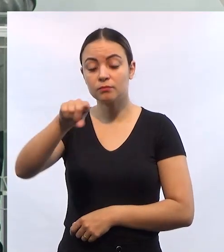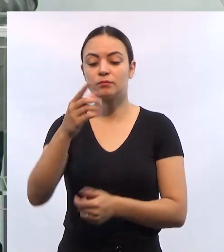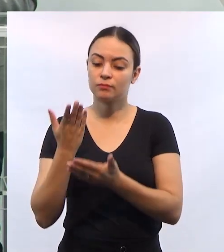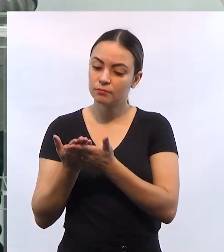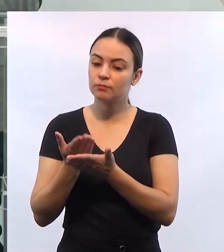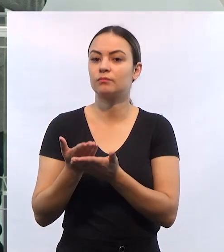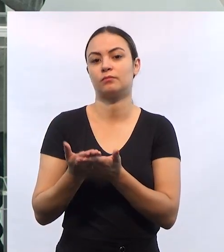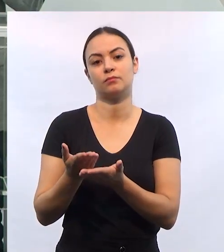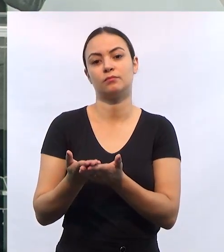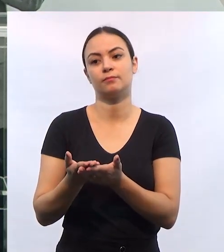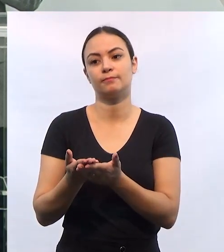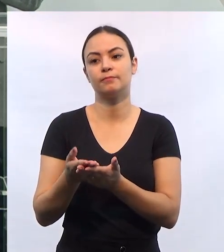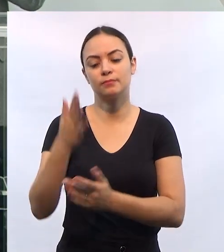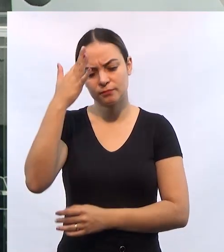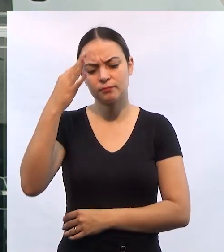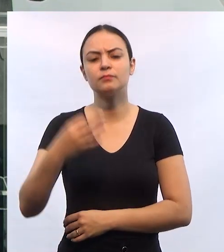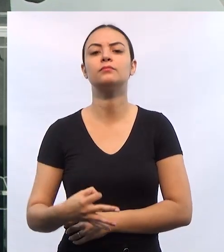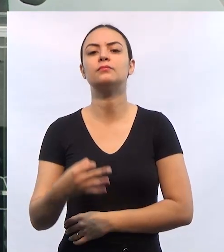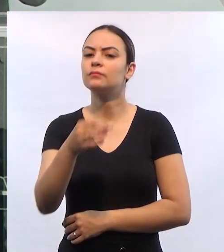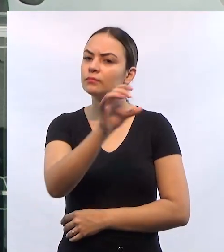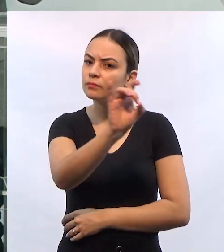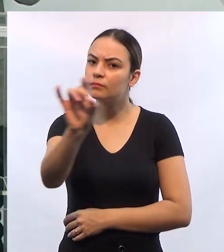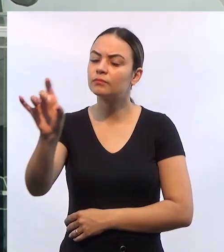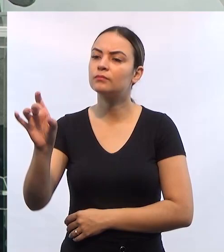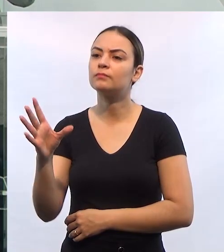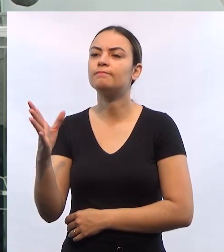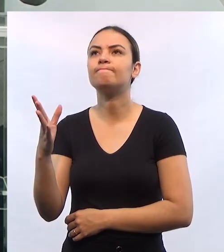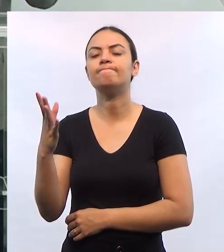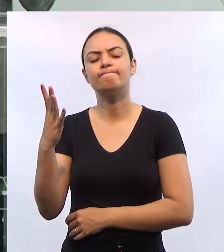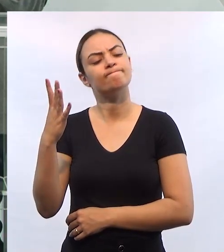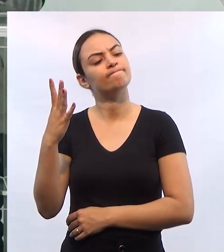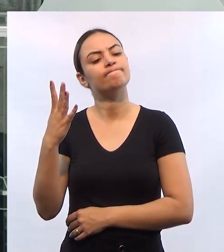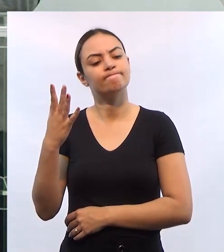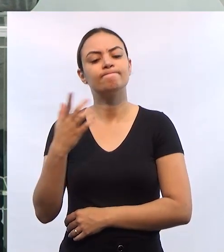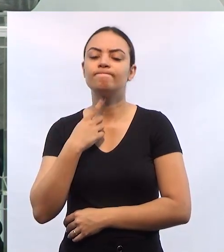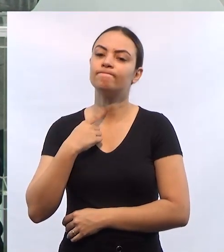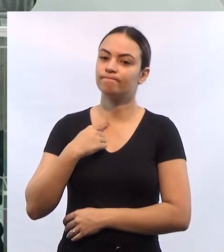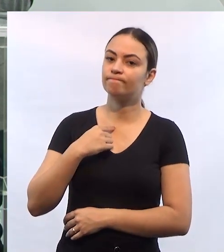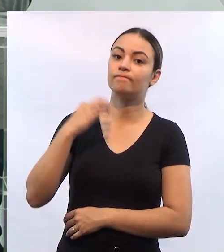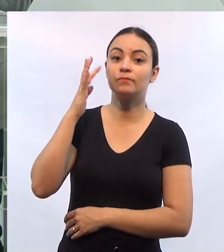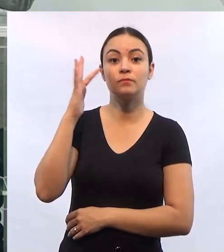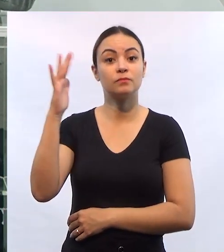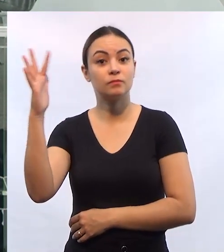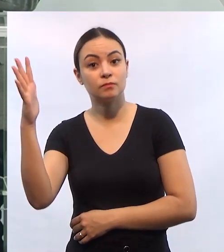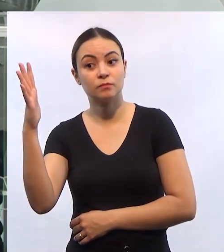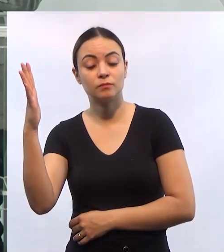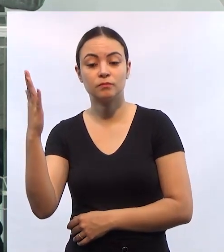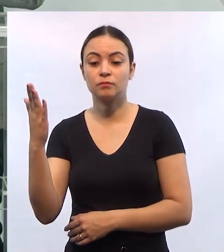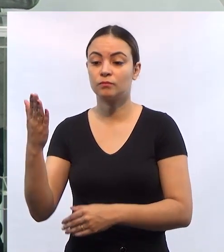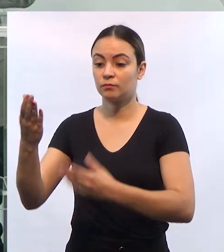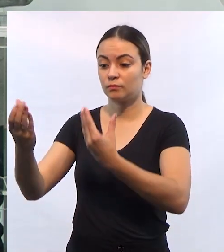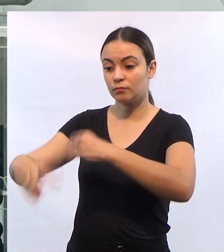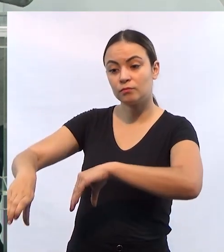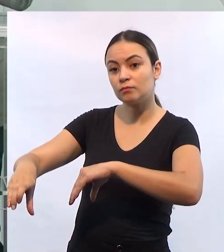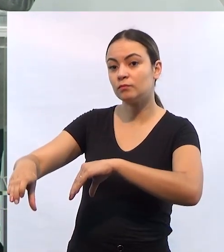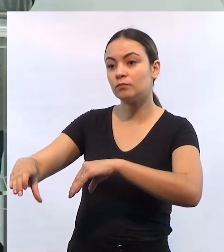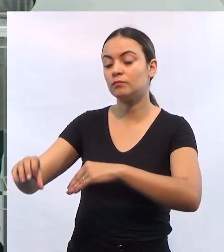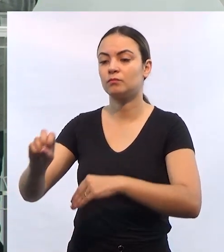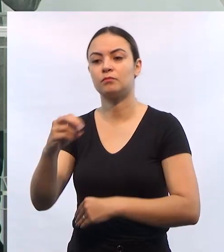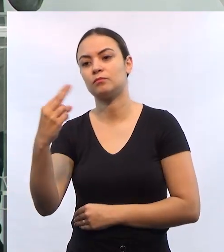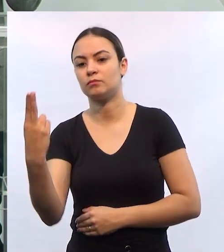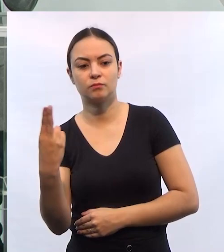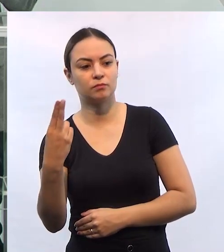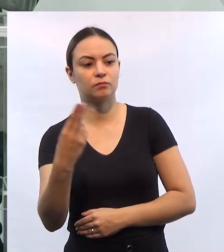aqui estudando, com certeza você está almejando um cargo, tá? E esse cargo aí, seja na esfera pública